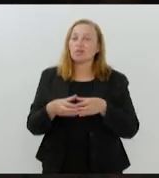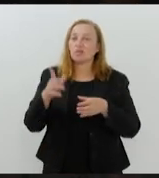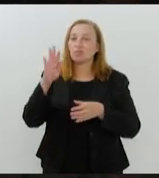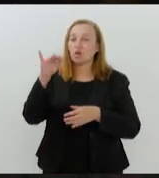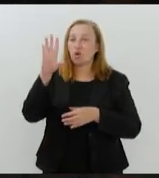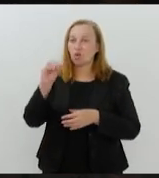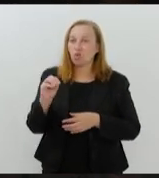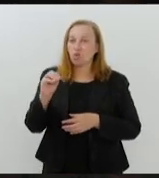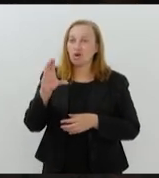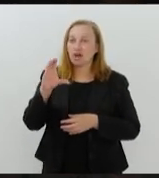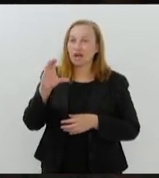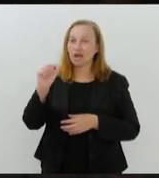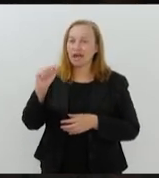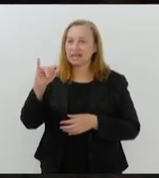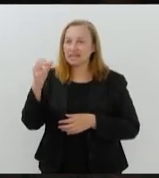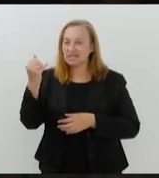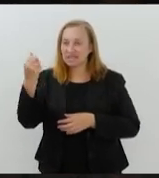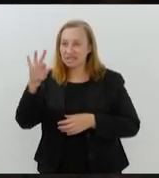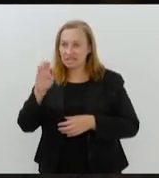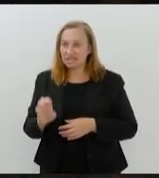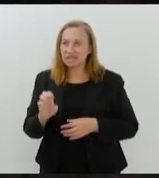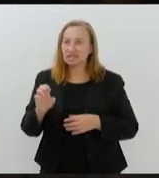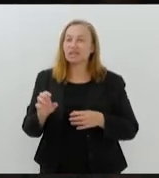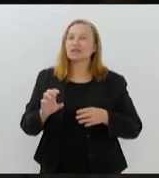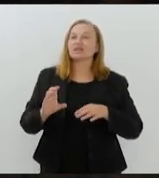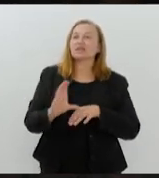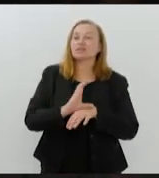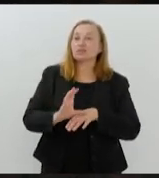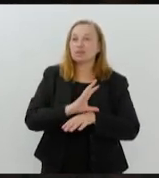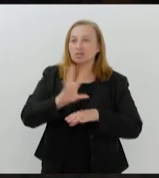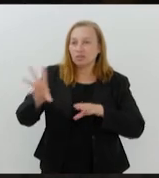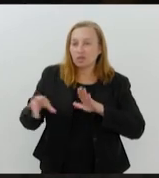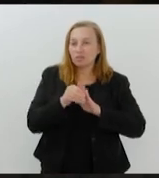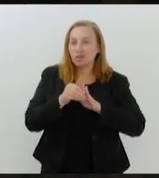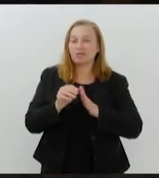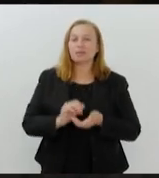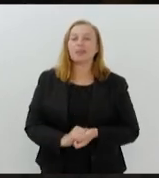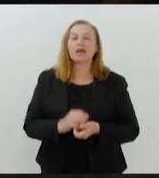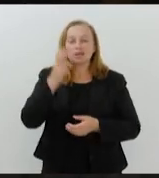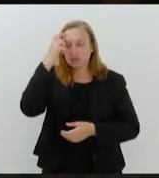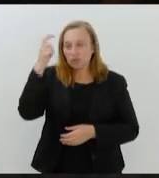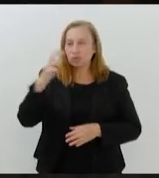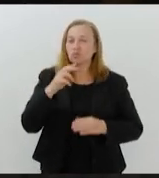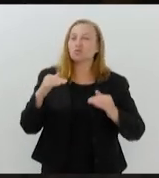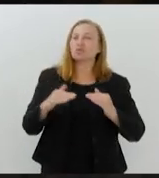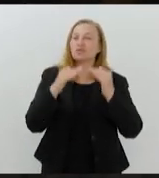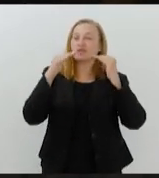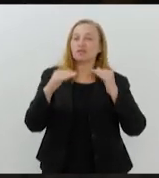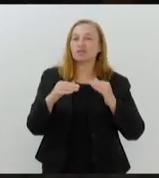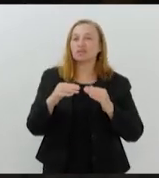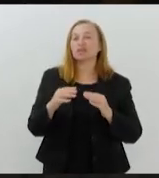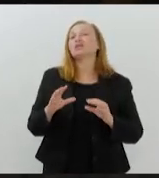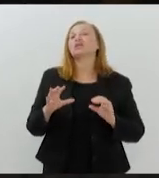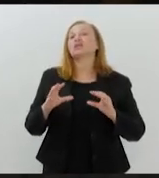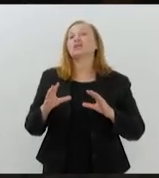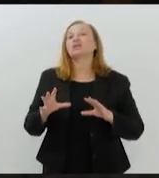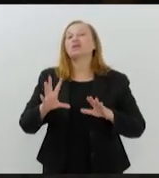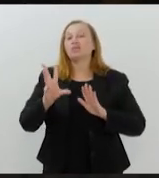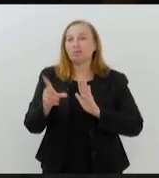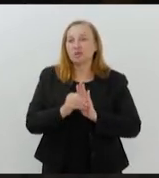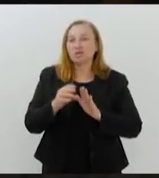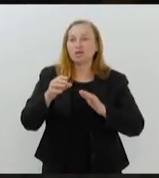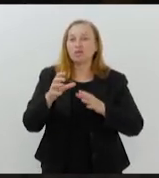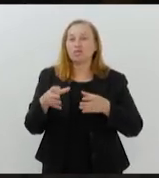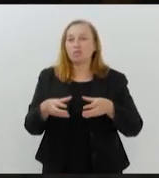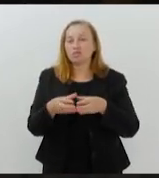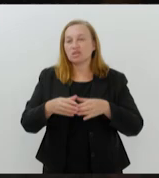Pareceres das comissões de Constituição e Justiça pela constitucionalidade com emenda. De cultura favorável com a emenda da Comissão de Constituição e Justiça.